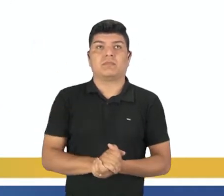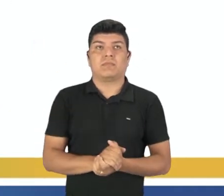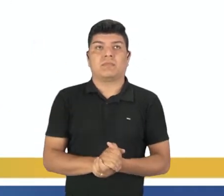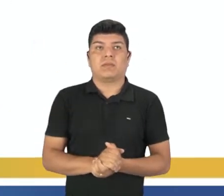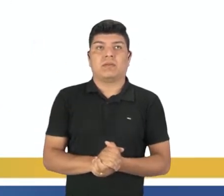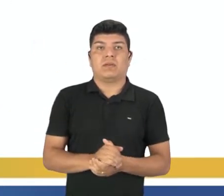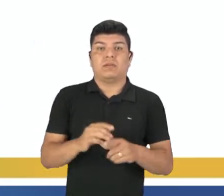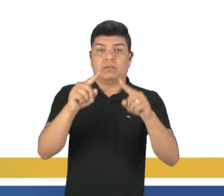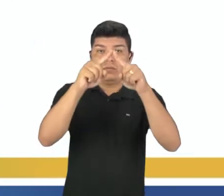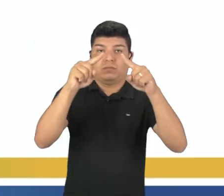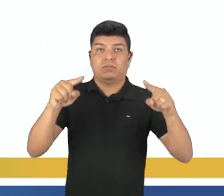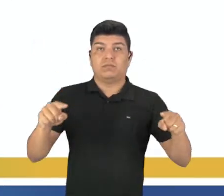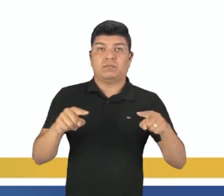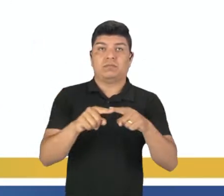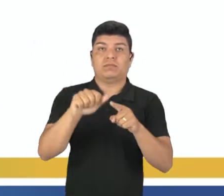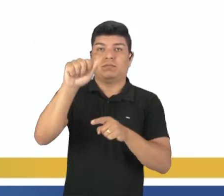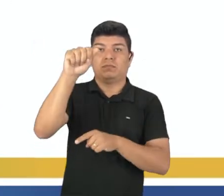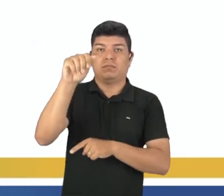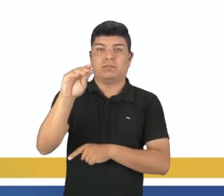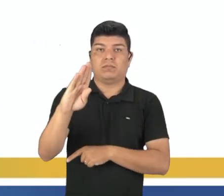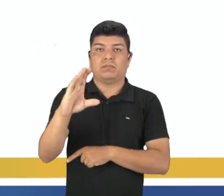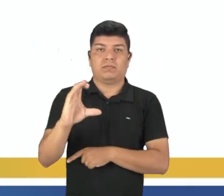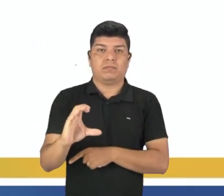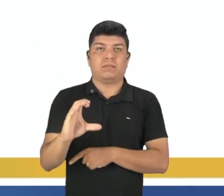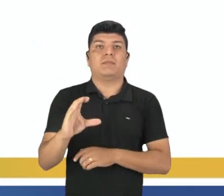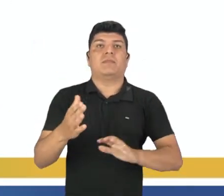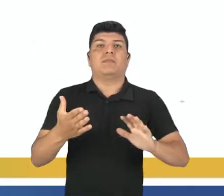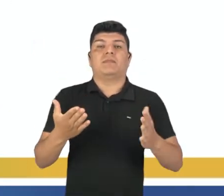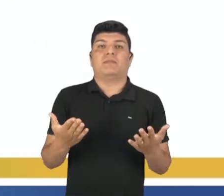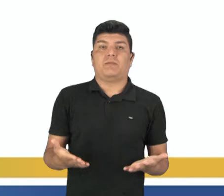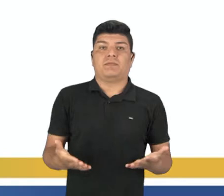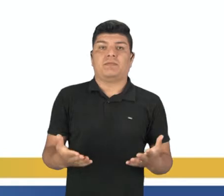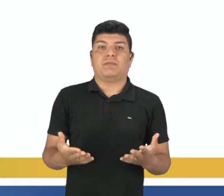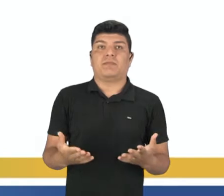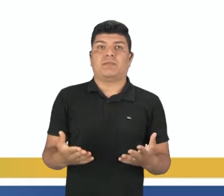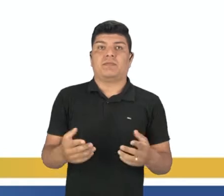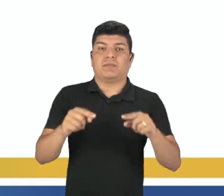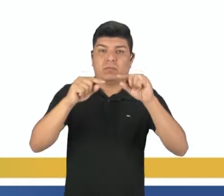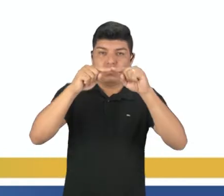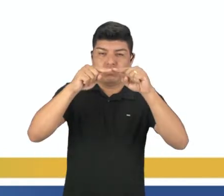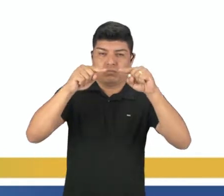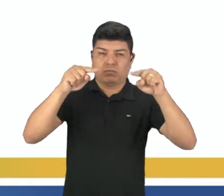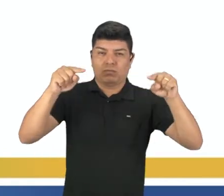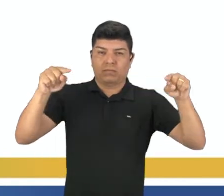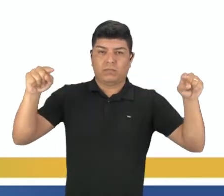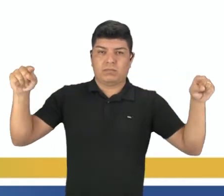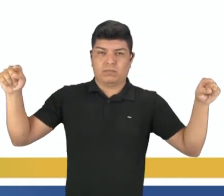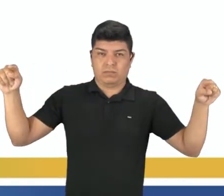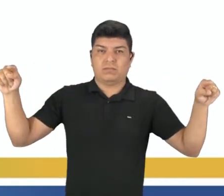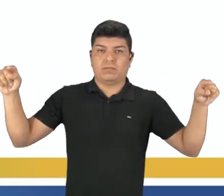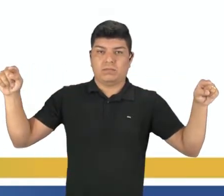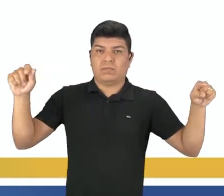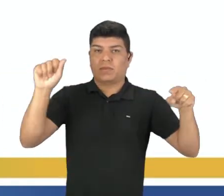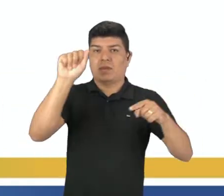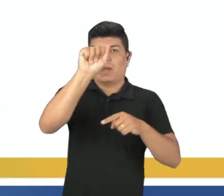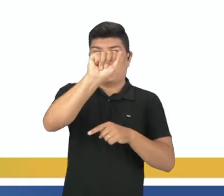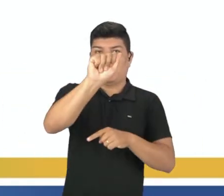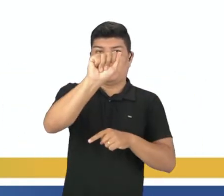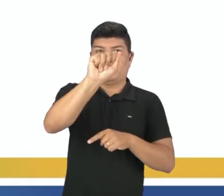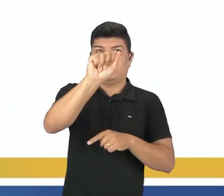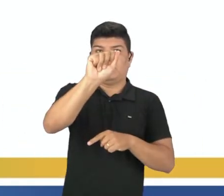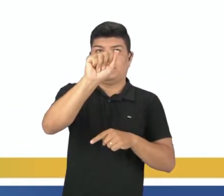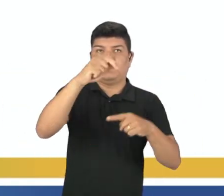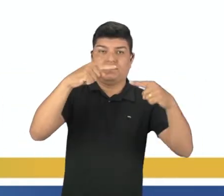Então, no triângulo ABC abaixo, olha, nós vamos tomar aí a reta, né, que passa pelo ponto A e